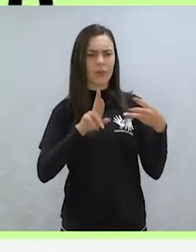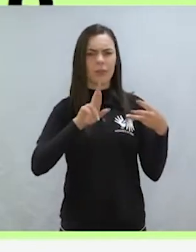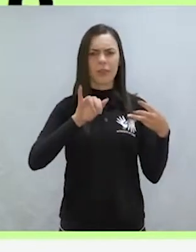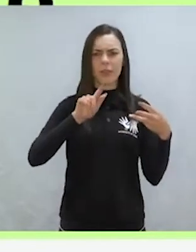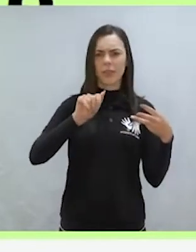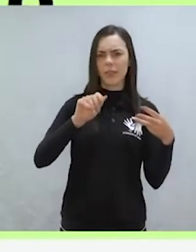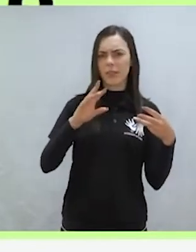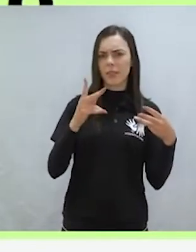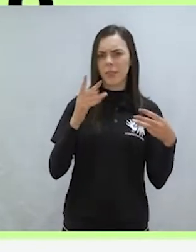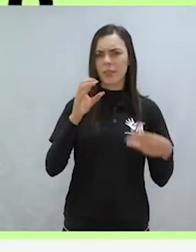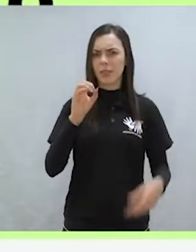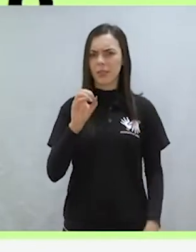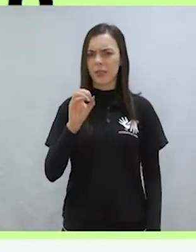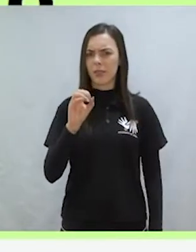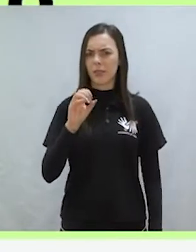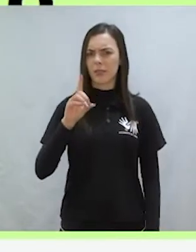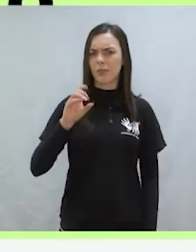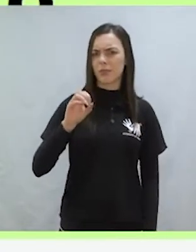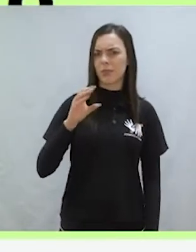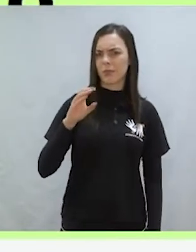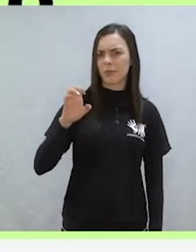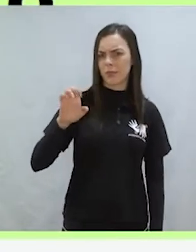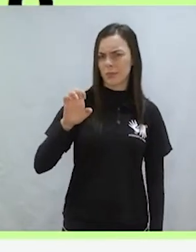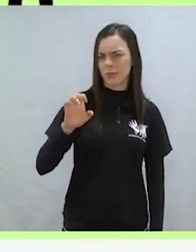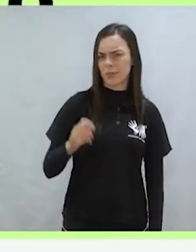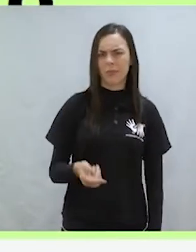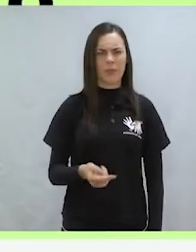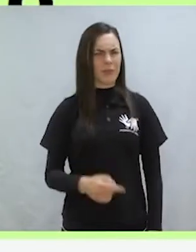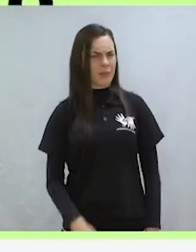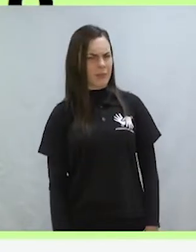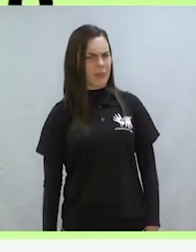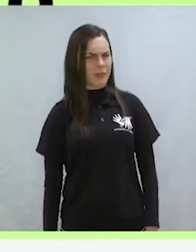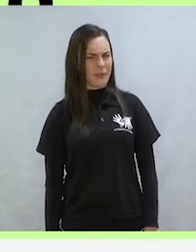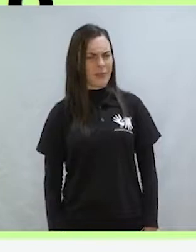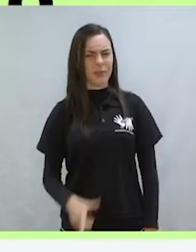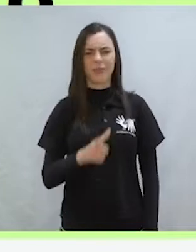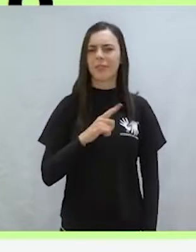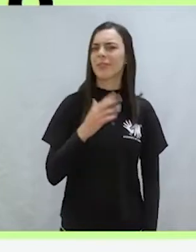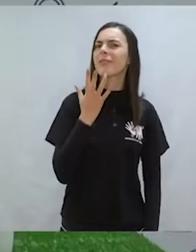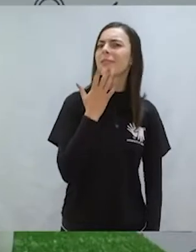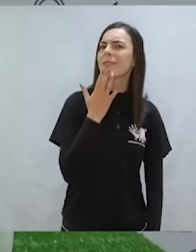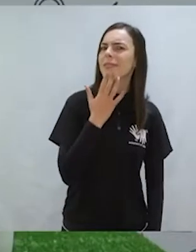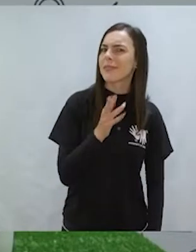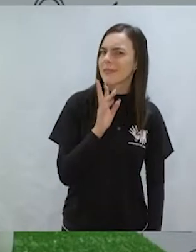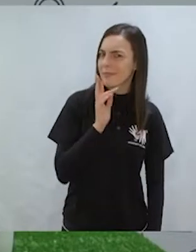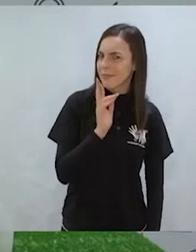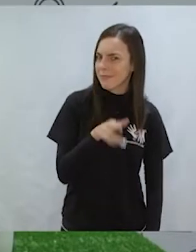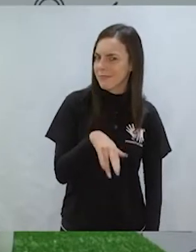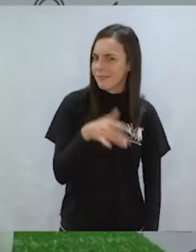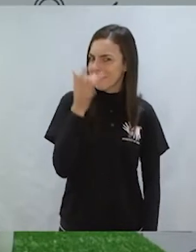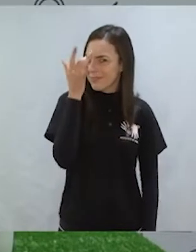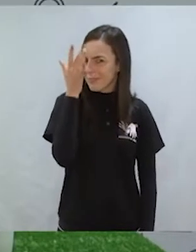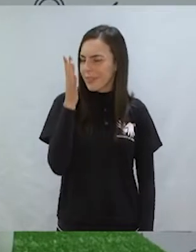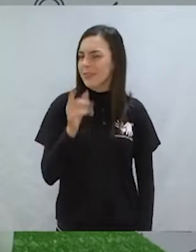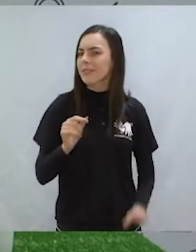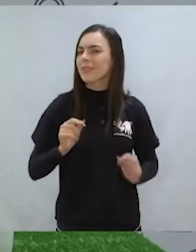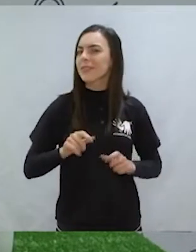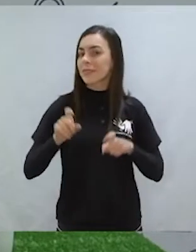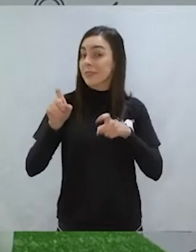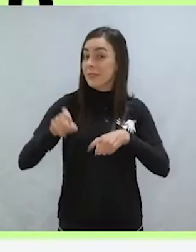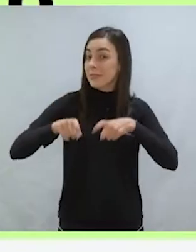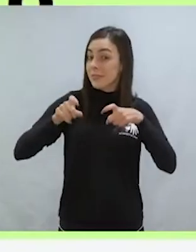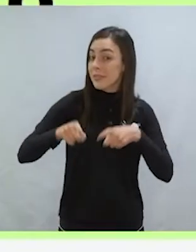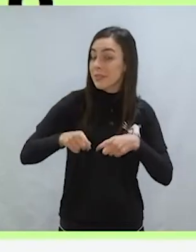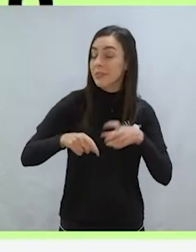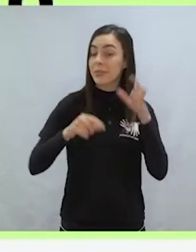rancho do Riacho Doce? Ah, olha a dica, tem uma cor lá, que é a resposta. É o sítio